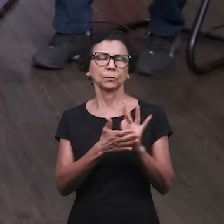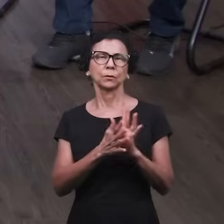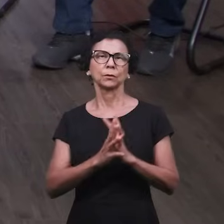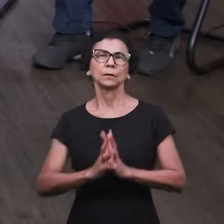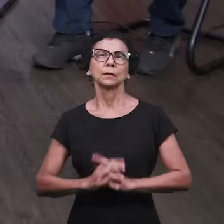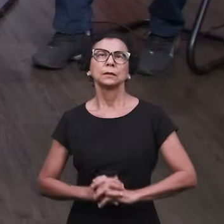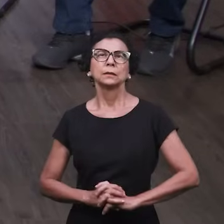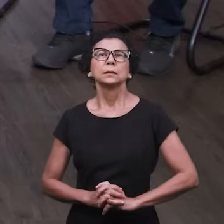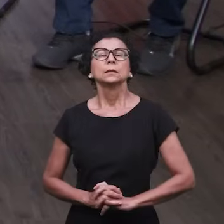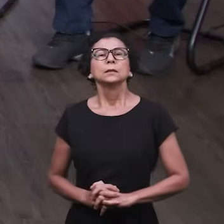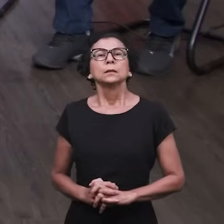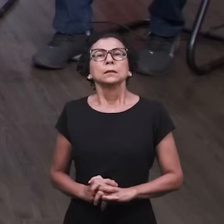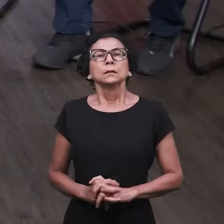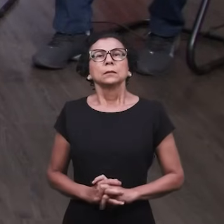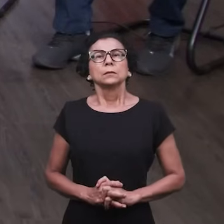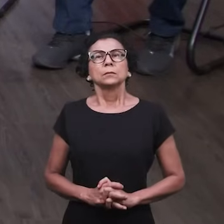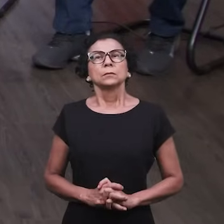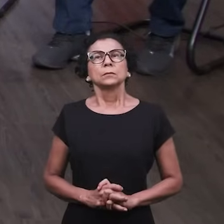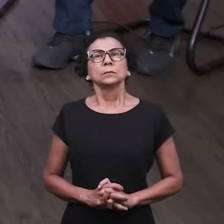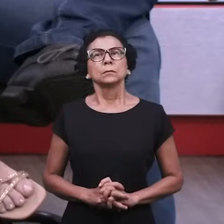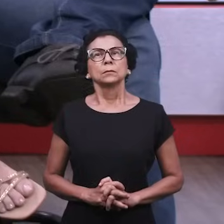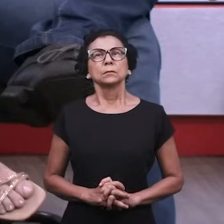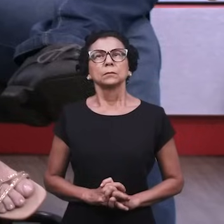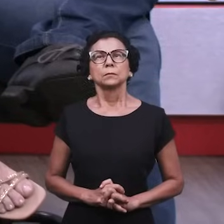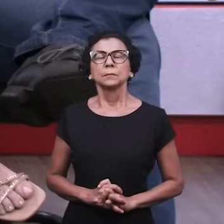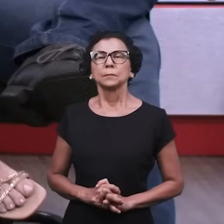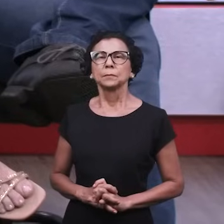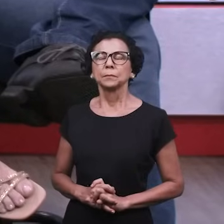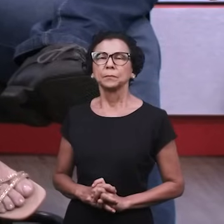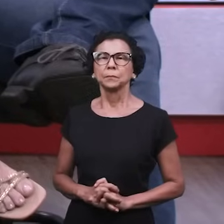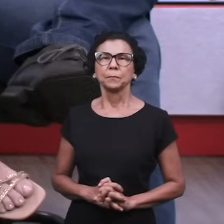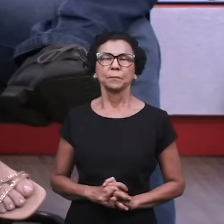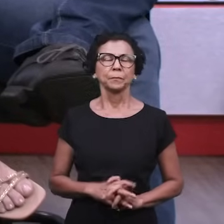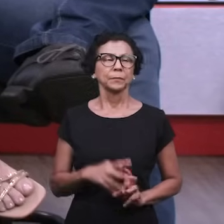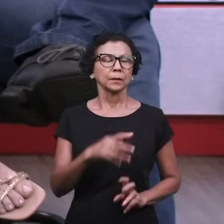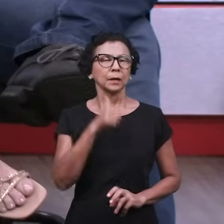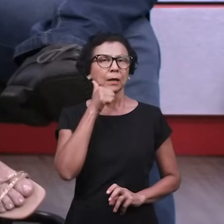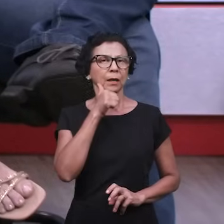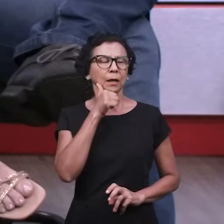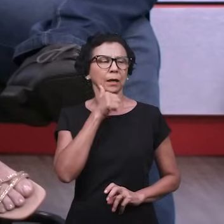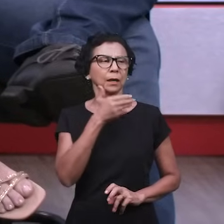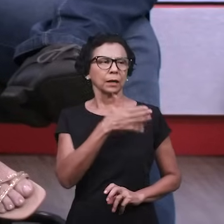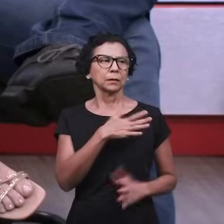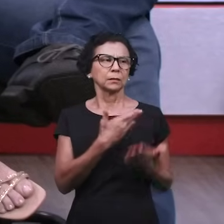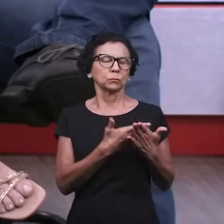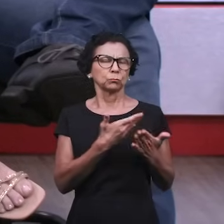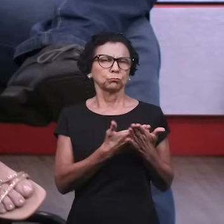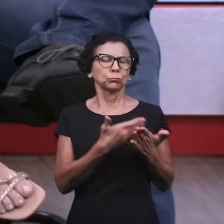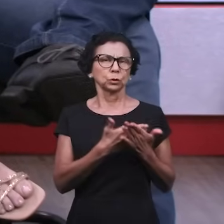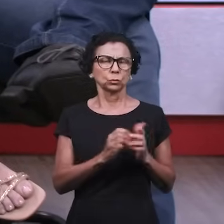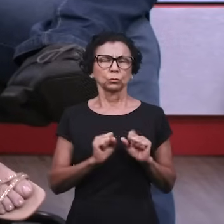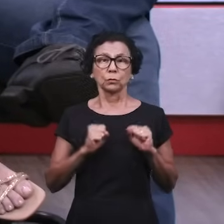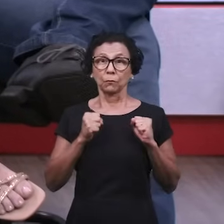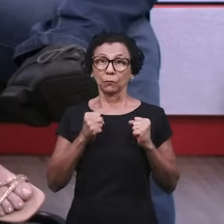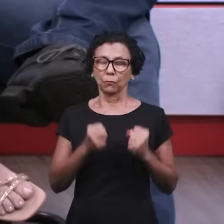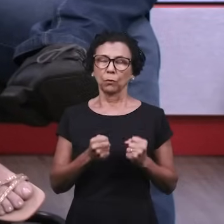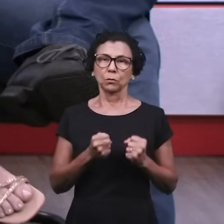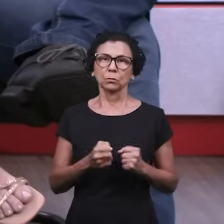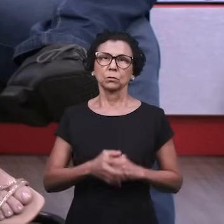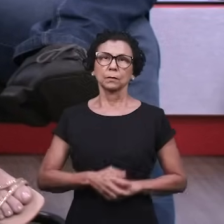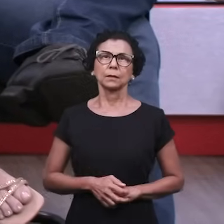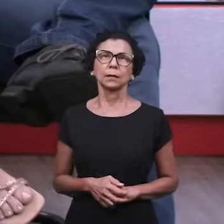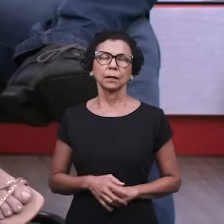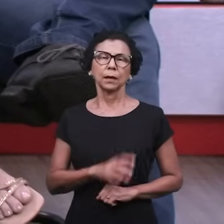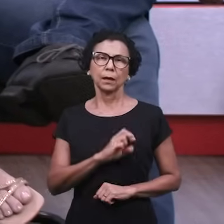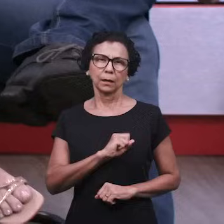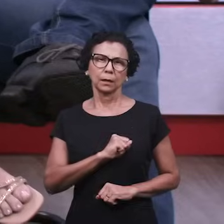o que vocês conseguiram, como a Maria Isabela falou aqui, é muito estudo, né? Muito se dedicar, estudo. dedicação à obra do